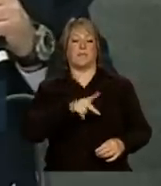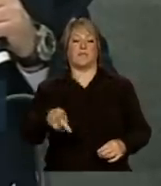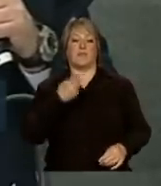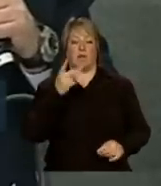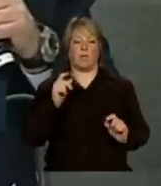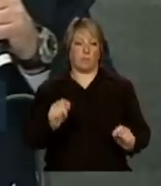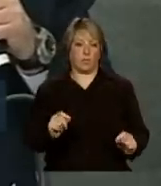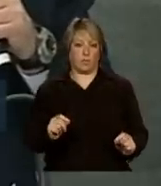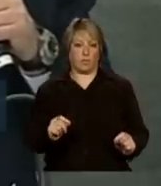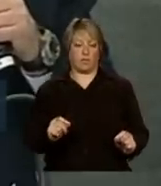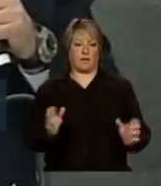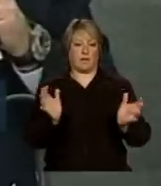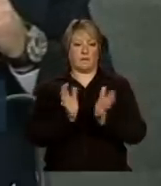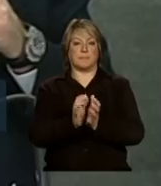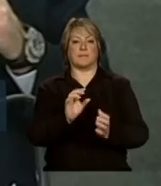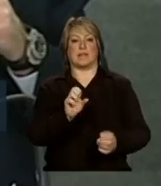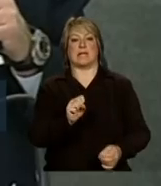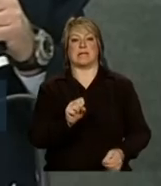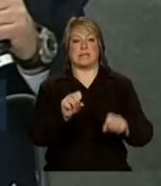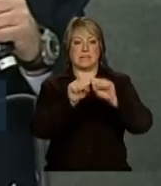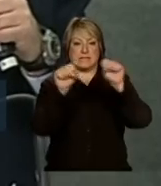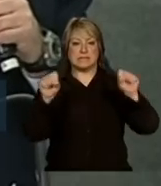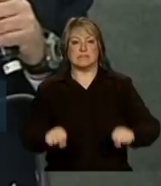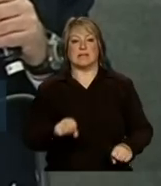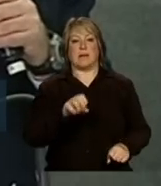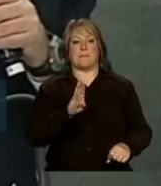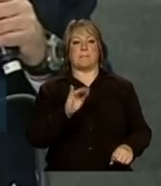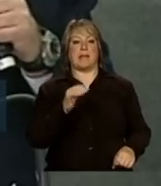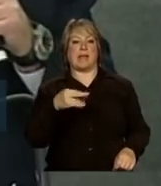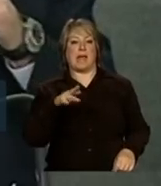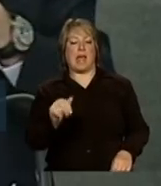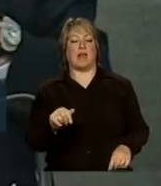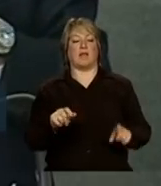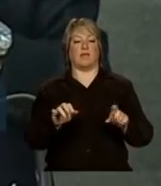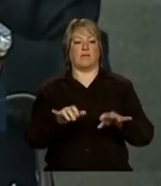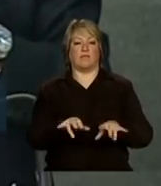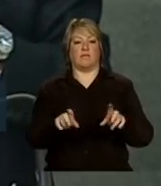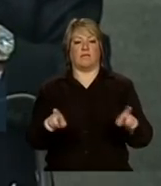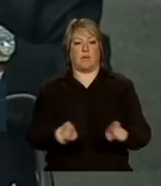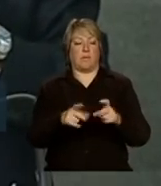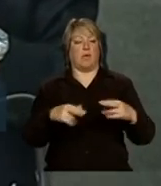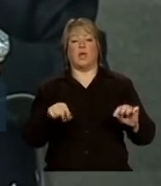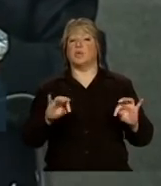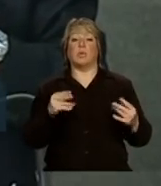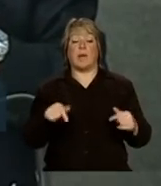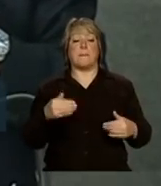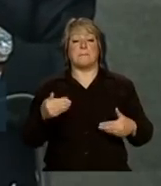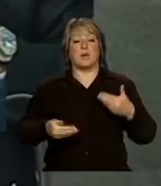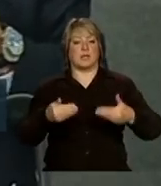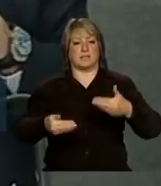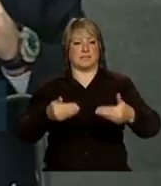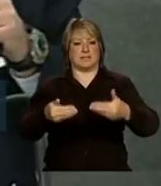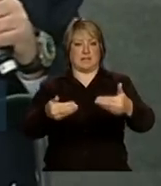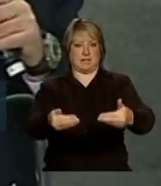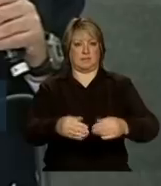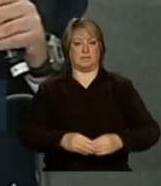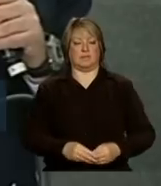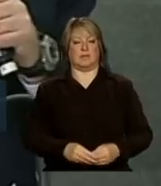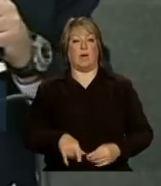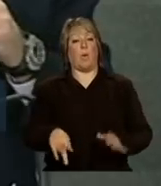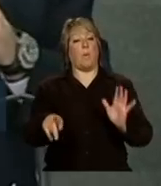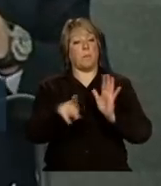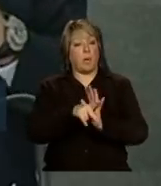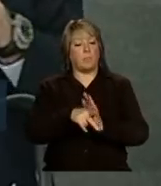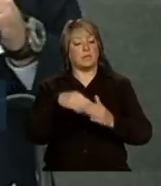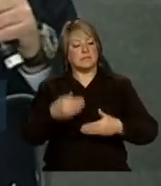o sistema binário da informática ele diz assim tudo são processos tudo né próprio ciclo